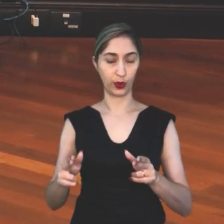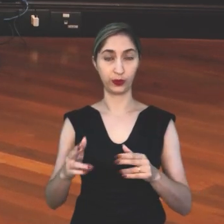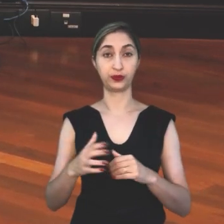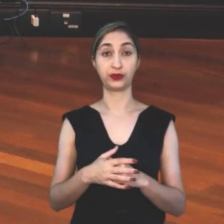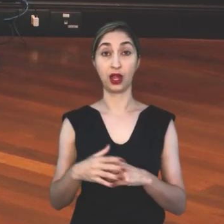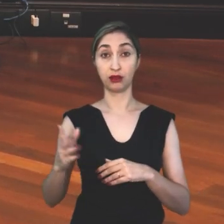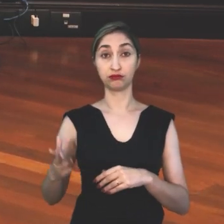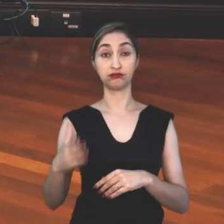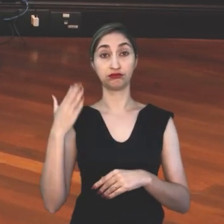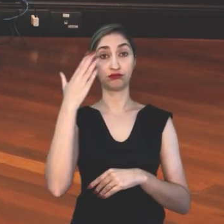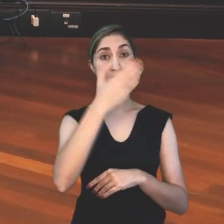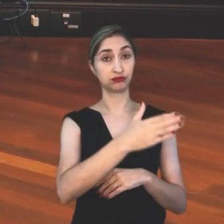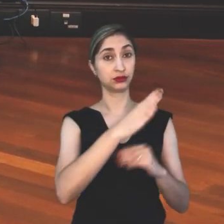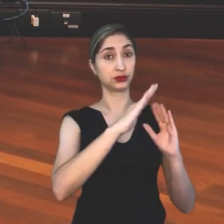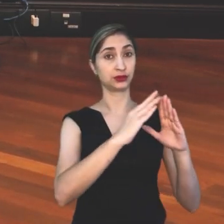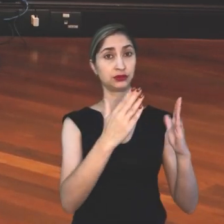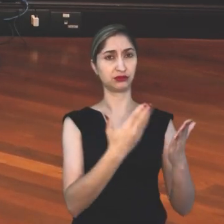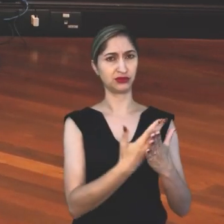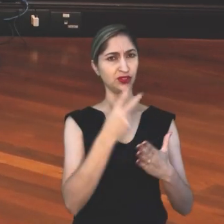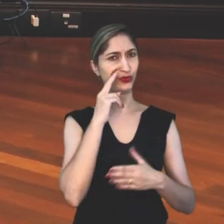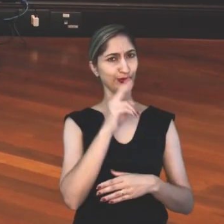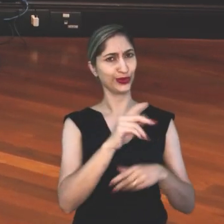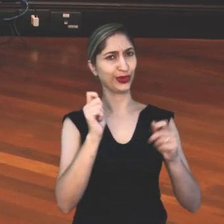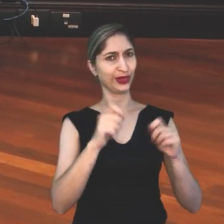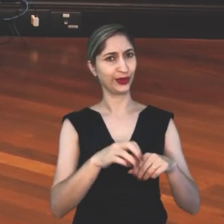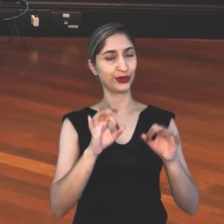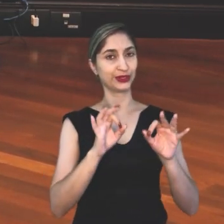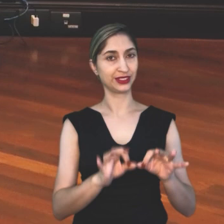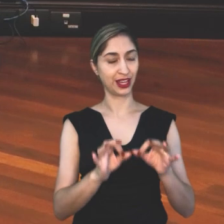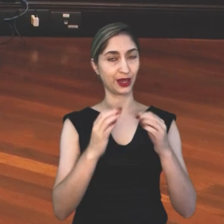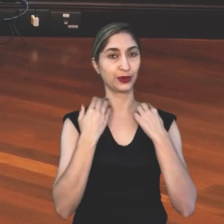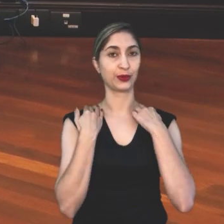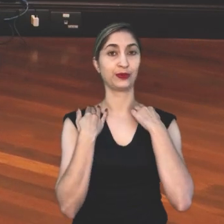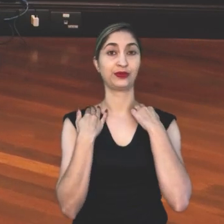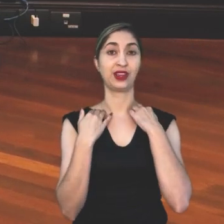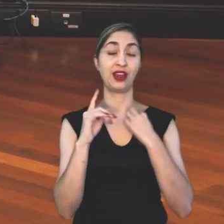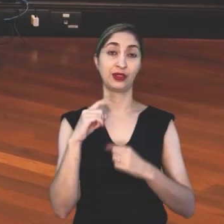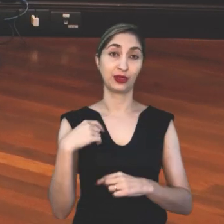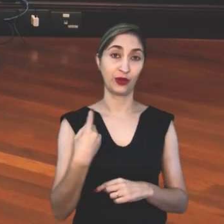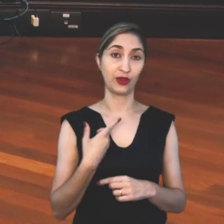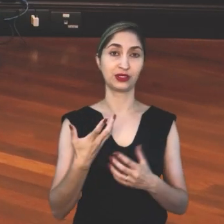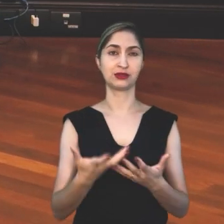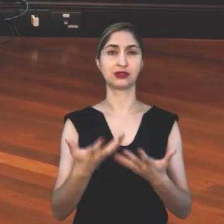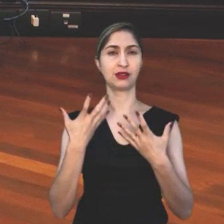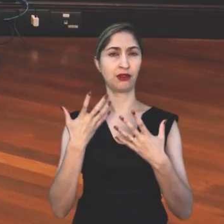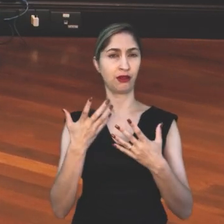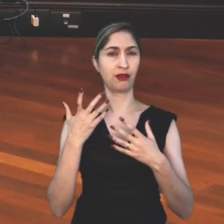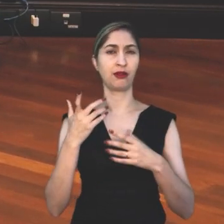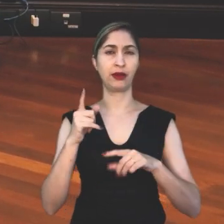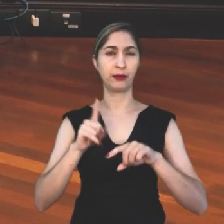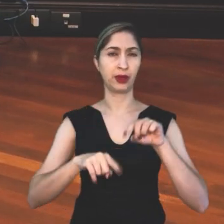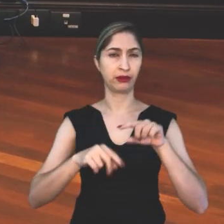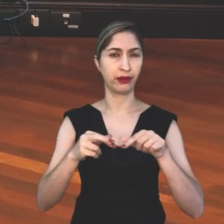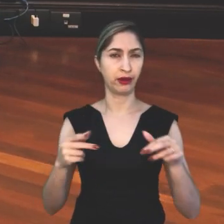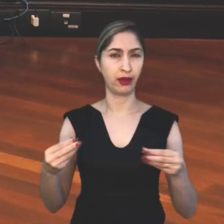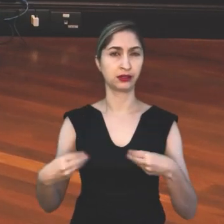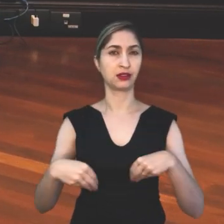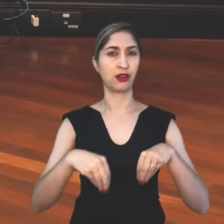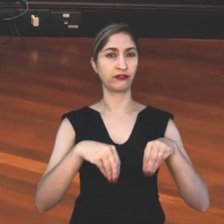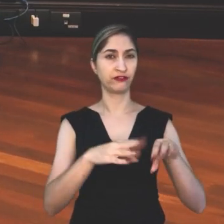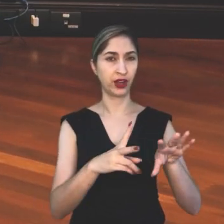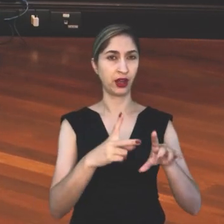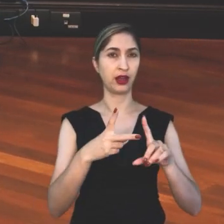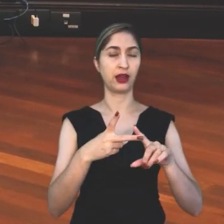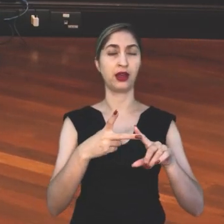materiais desenvolvidos. Mas aí esse piloto foi levado para as escolas, a gente viu que funcionou muito bem. Sabe, Regina, porque a gente pensou de levar uma história, de